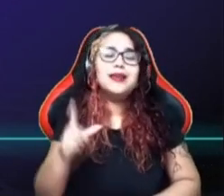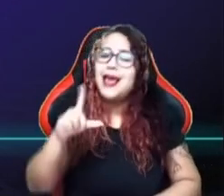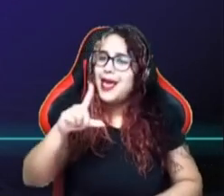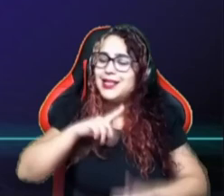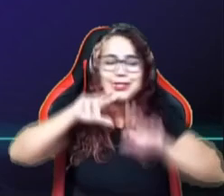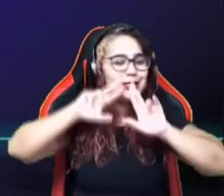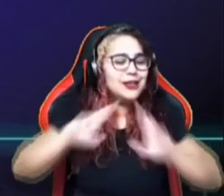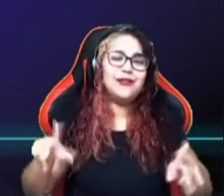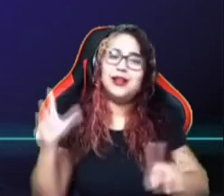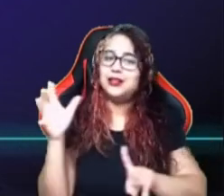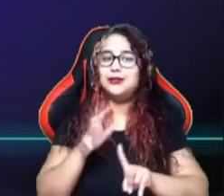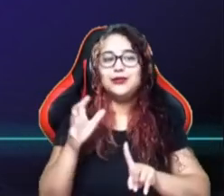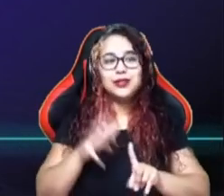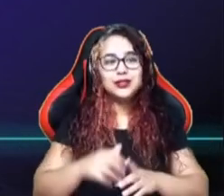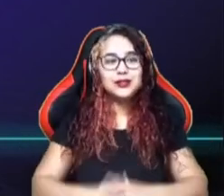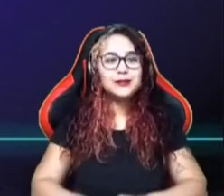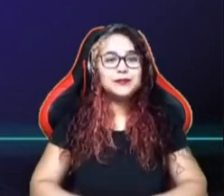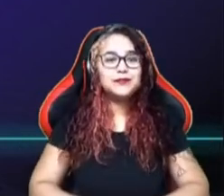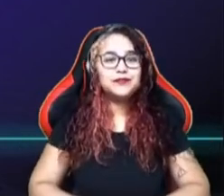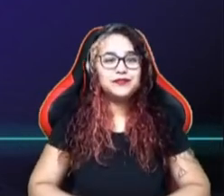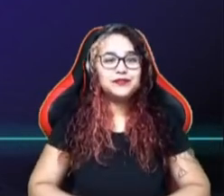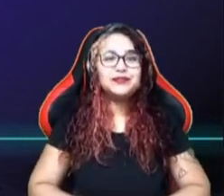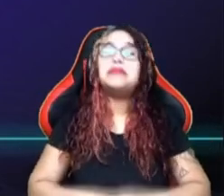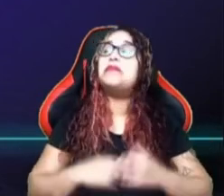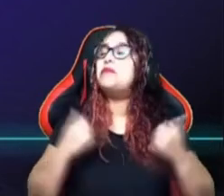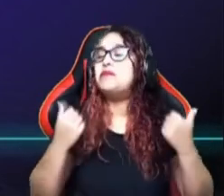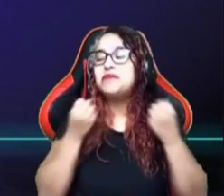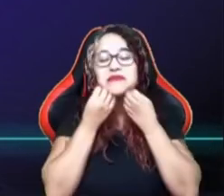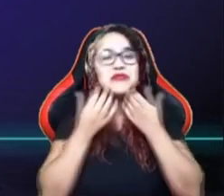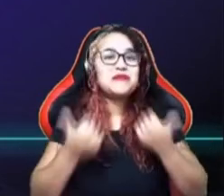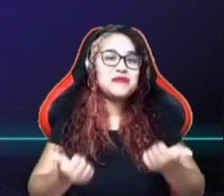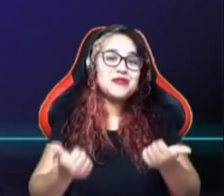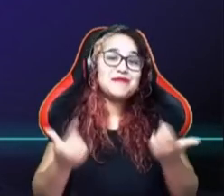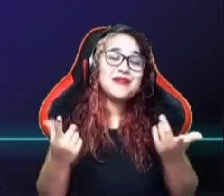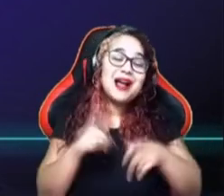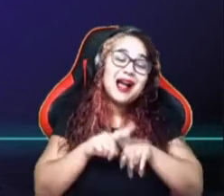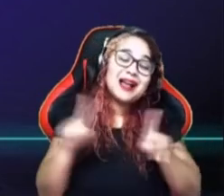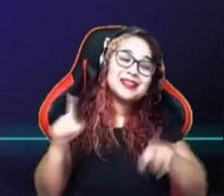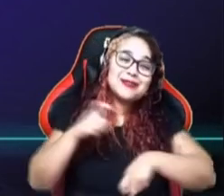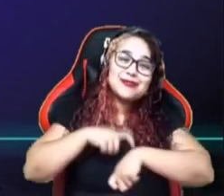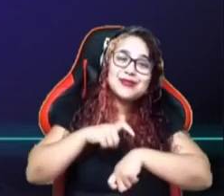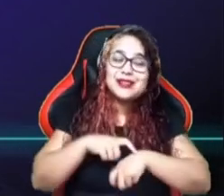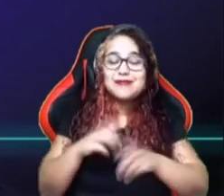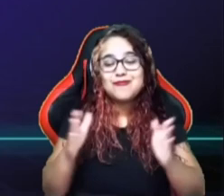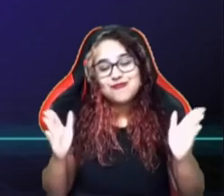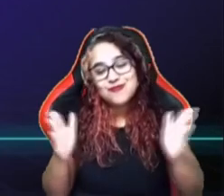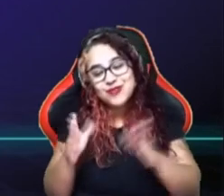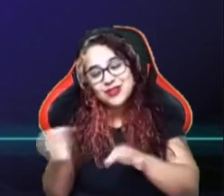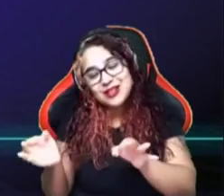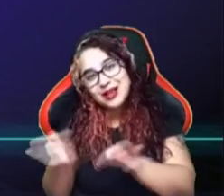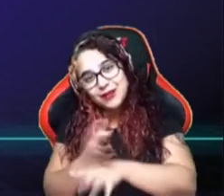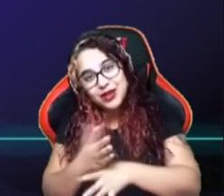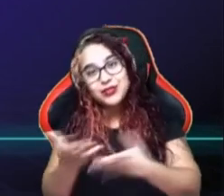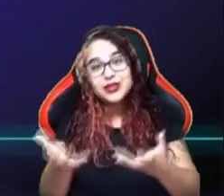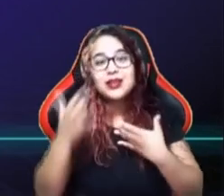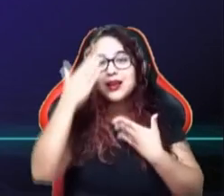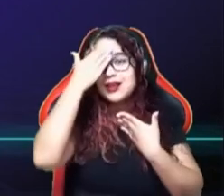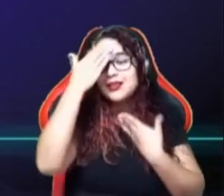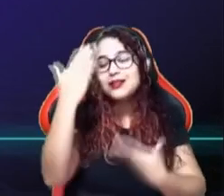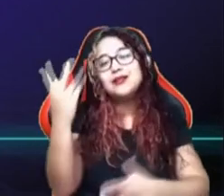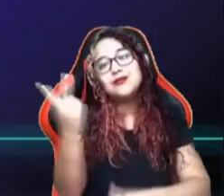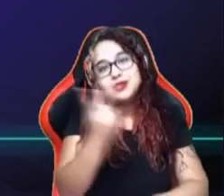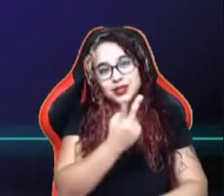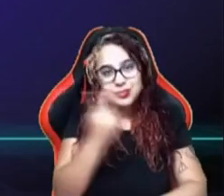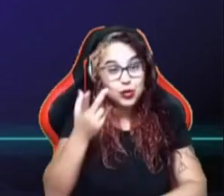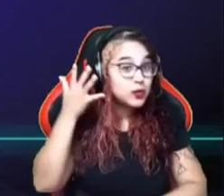diferença. Muito bem, pessoal. Nosso tempo, infelizmente, está se encerrando. Queria agradecer aqui ao Carlos e ao Júlio